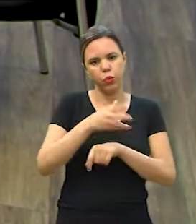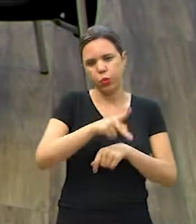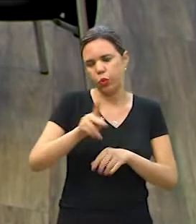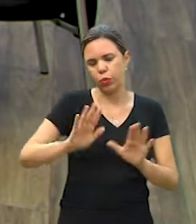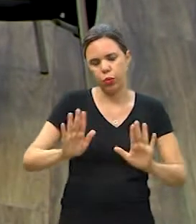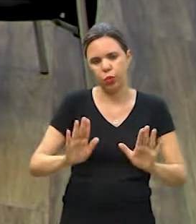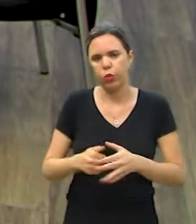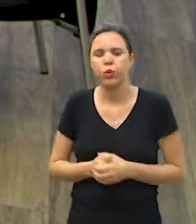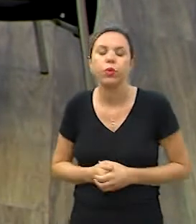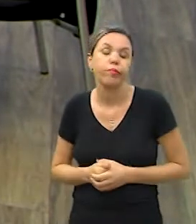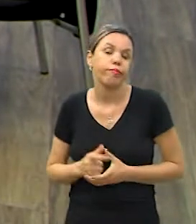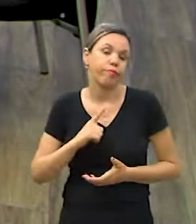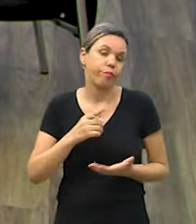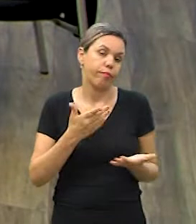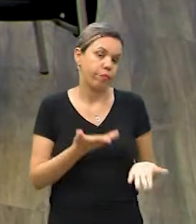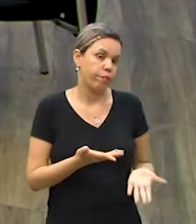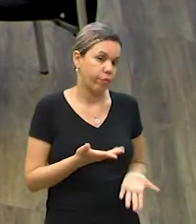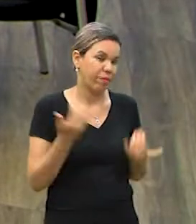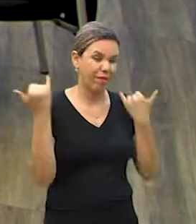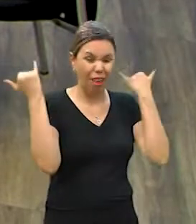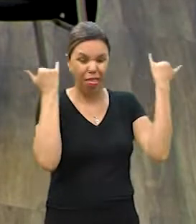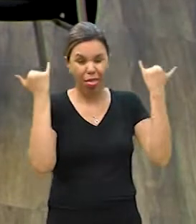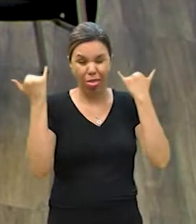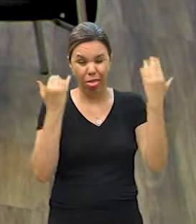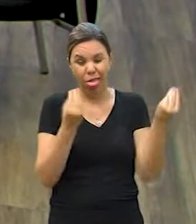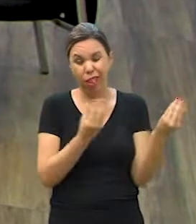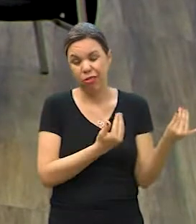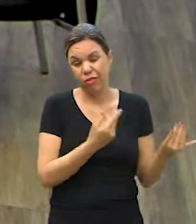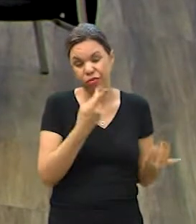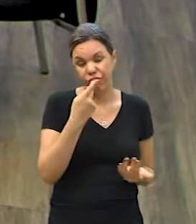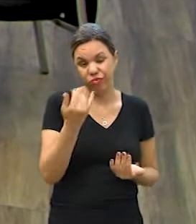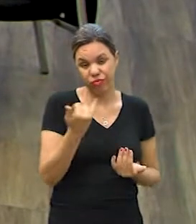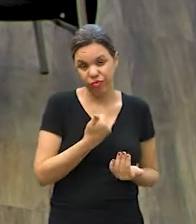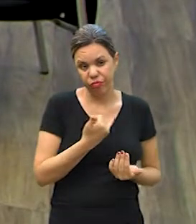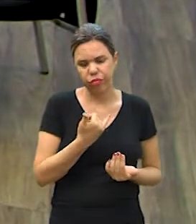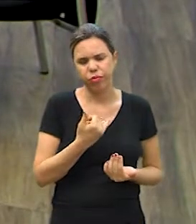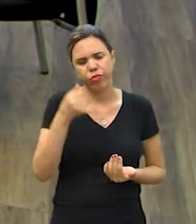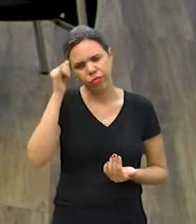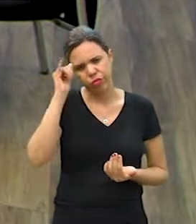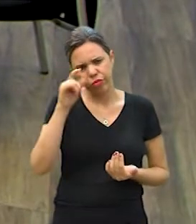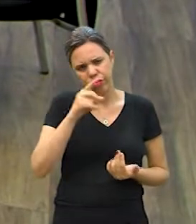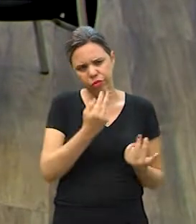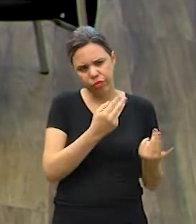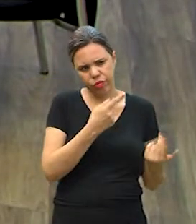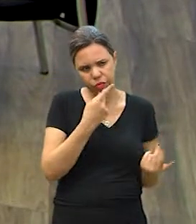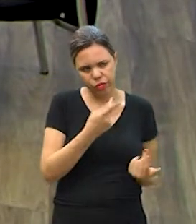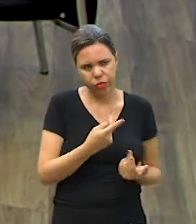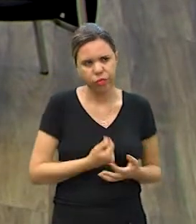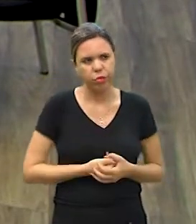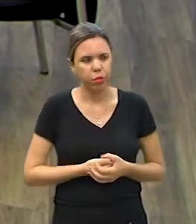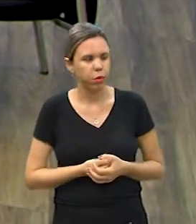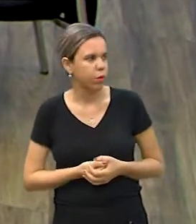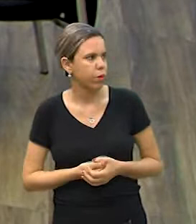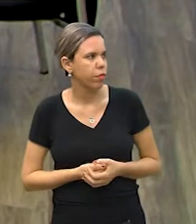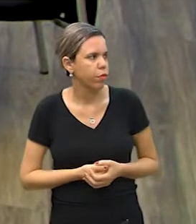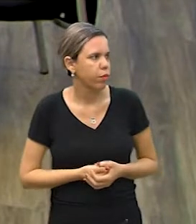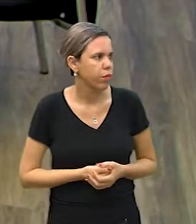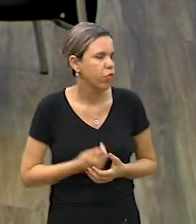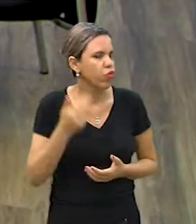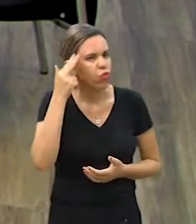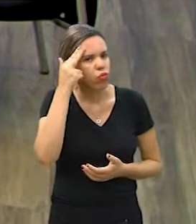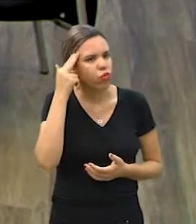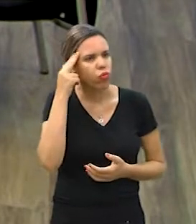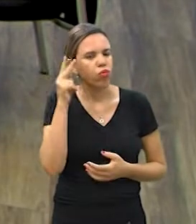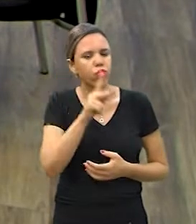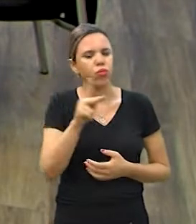de ser professores, ainda tem isso. Eu ouço vários jovens, e o Paulo deve, como professor, também ouvir, que tem